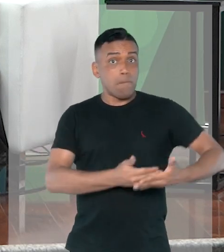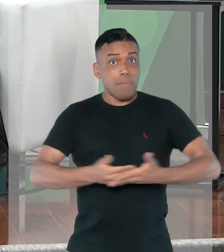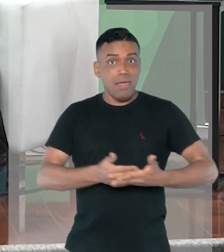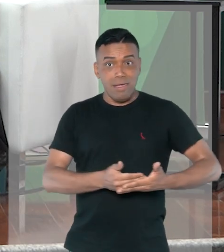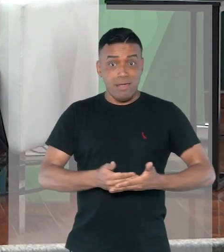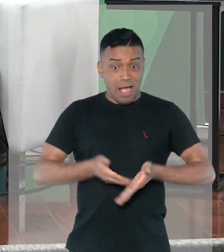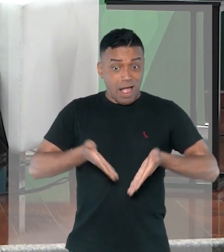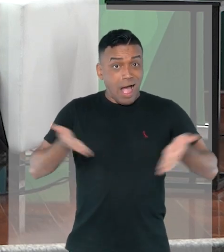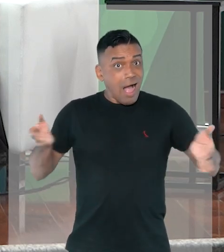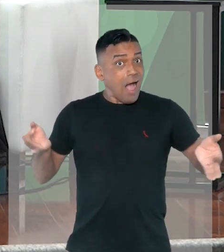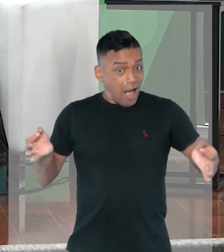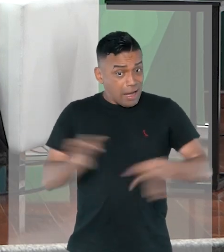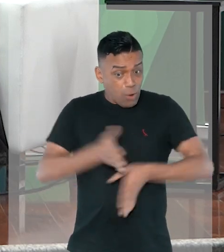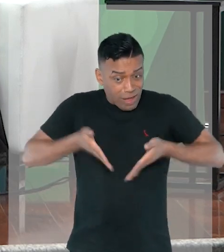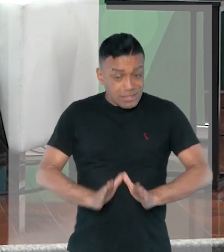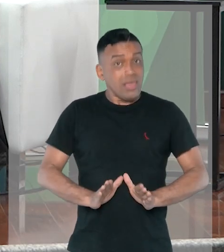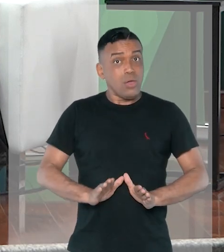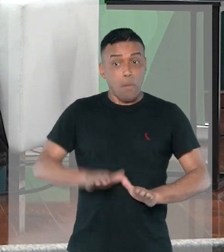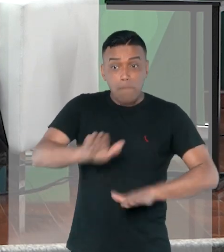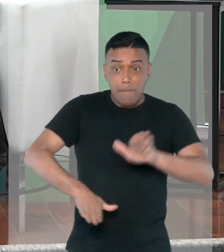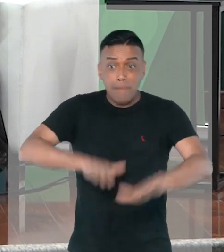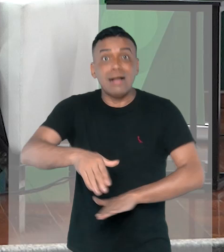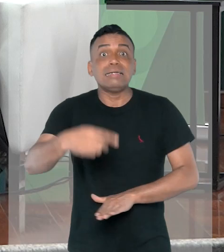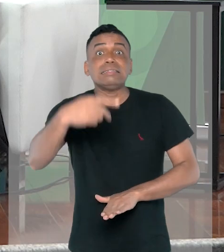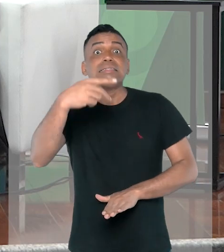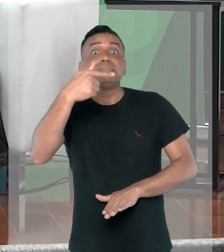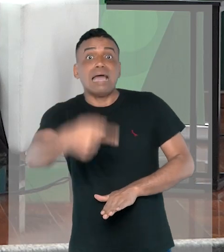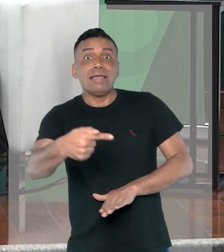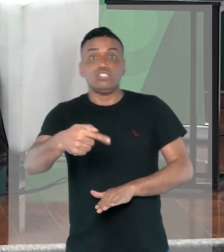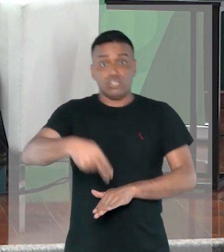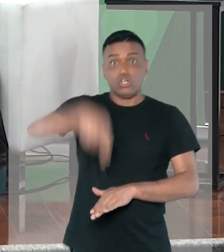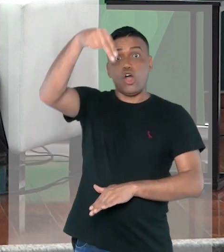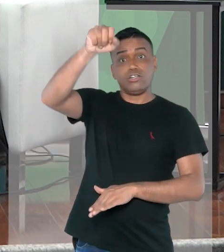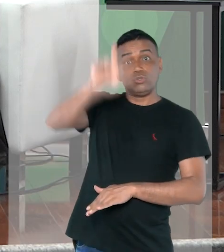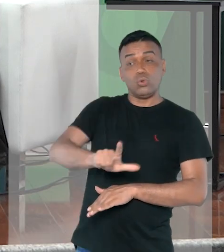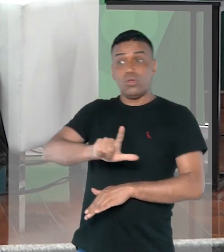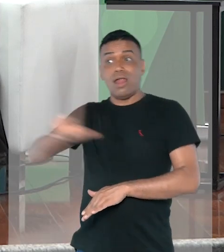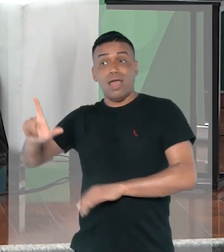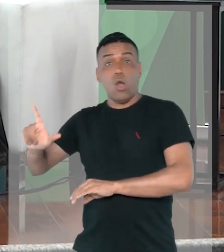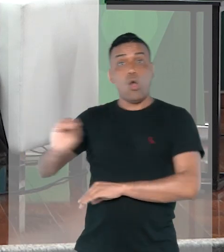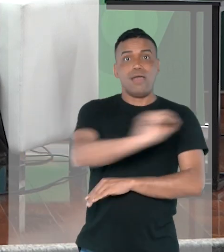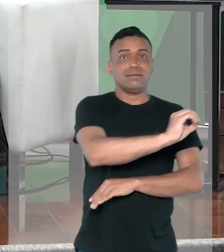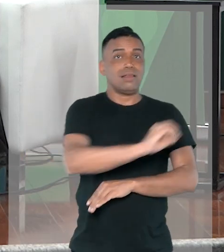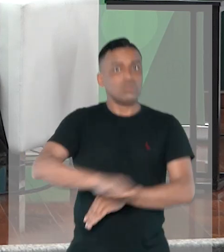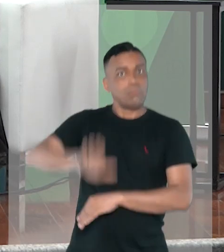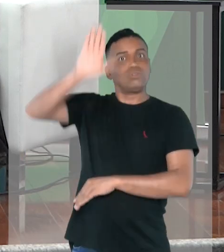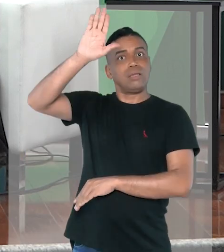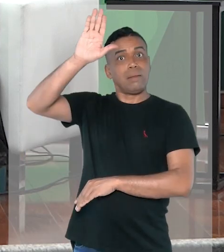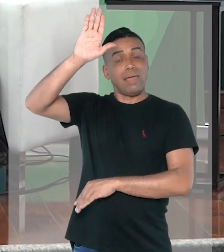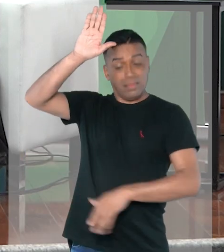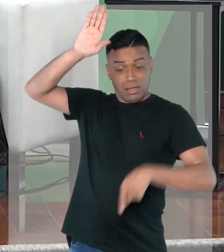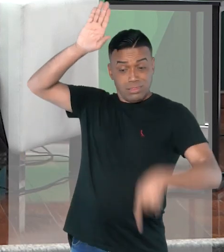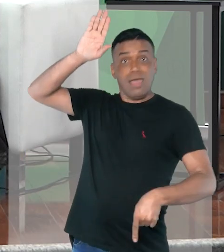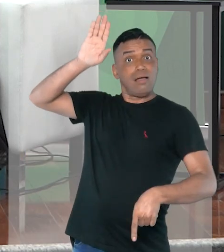ele acabou de nascer, deu 10 passos, sei lá quantos, 7 passos para o norte, sul, leste, oeste, levantou uma mãozinha para cima, outra para a terra